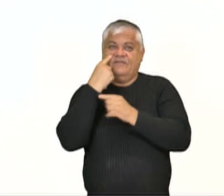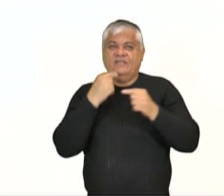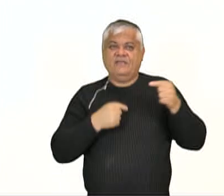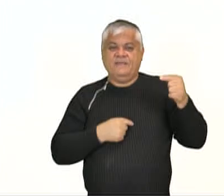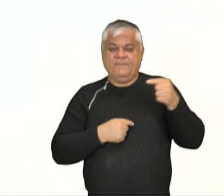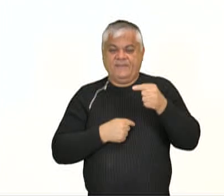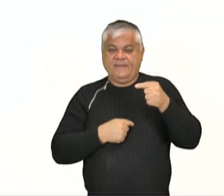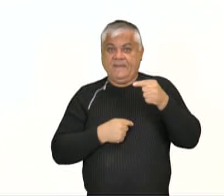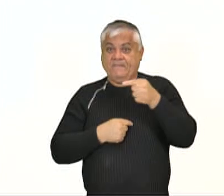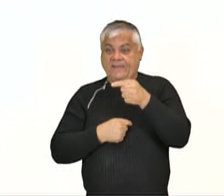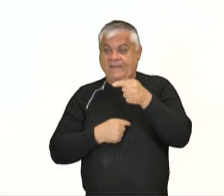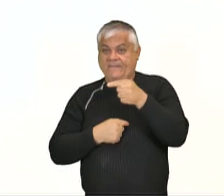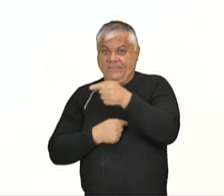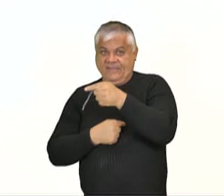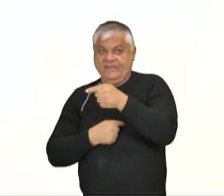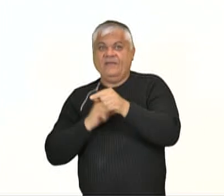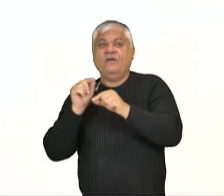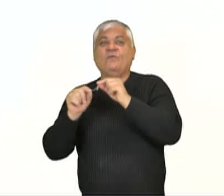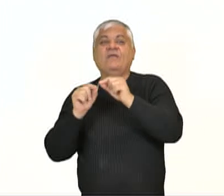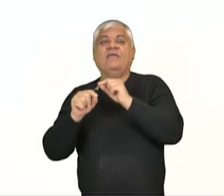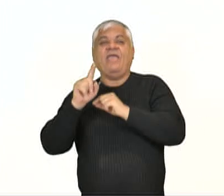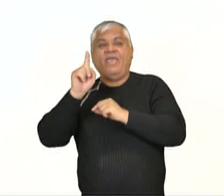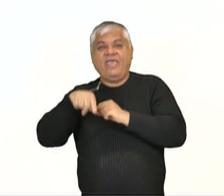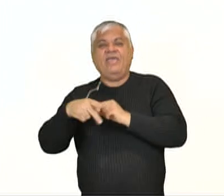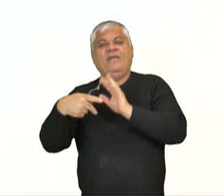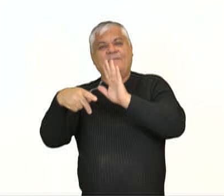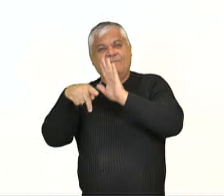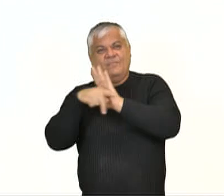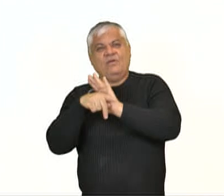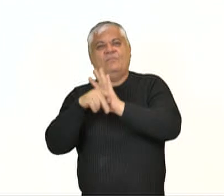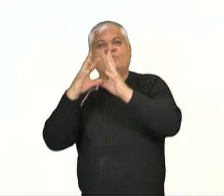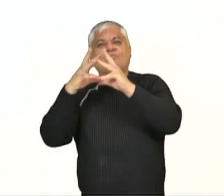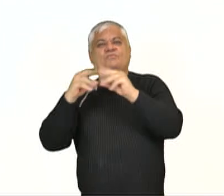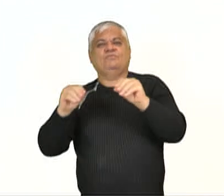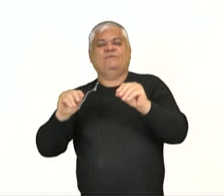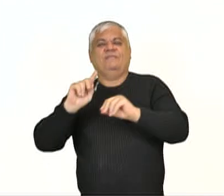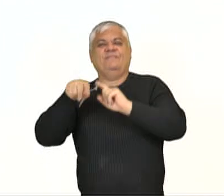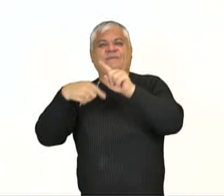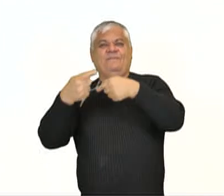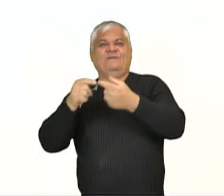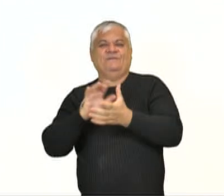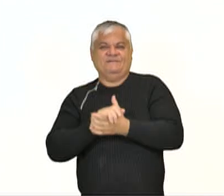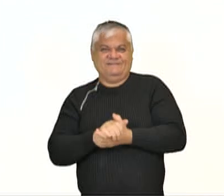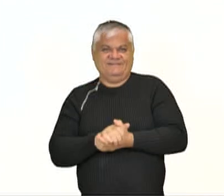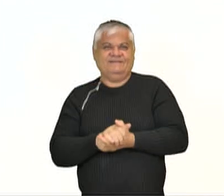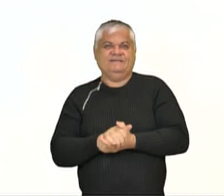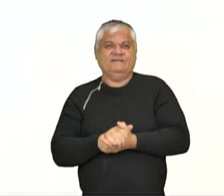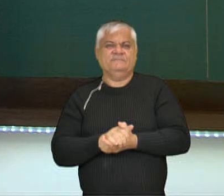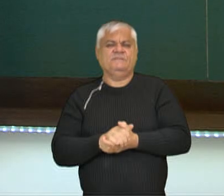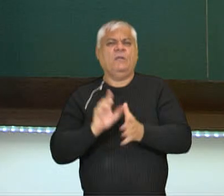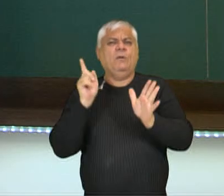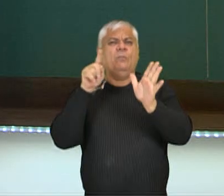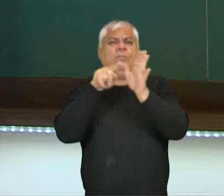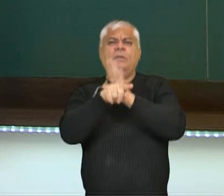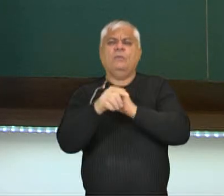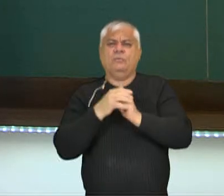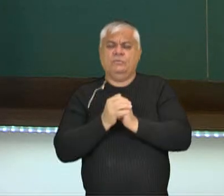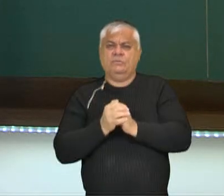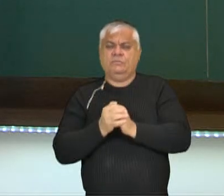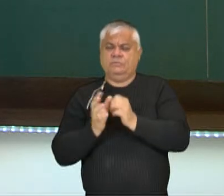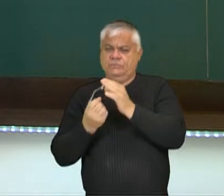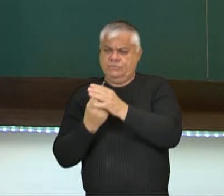Elas indicam os cotilédones que desaparecem na planta adulta. Aí eu pergunto para